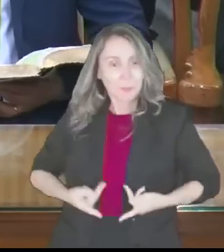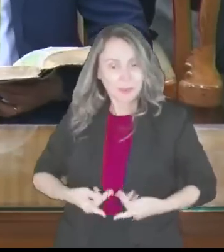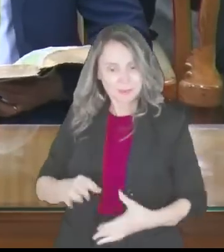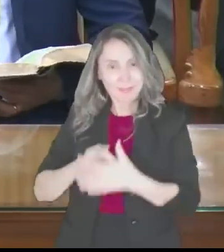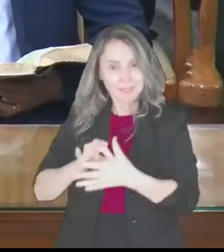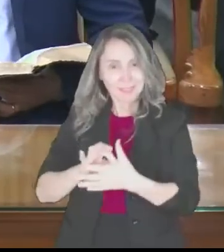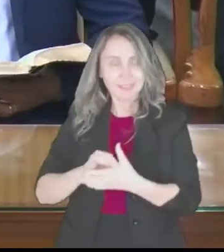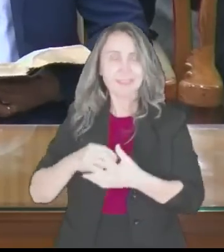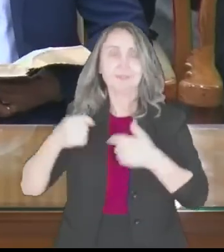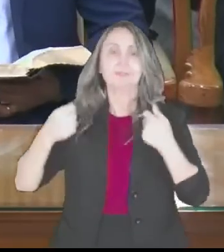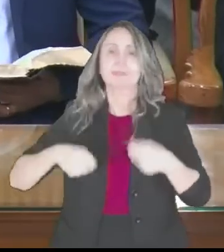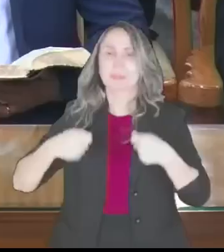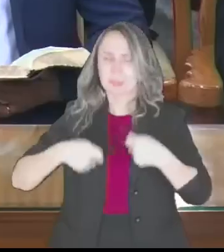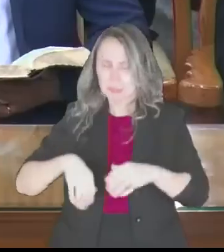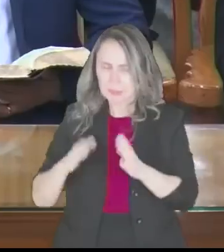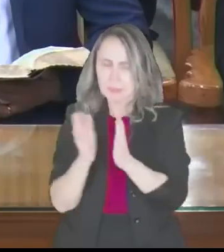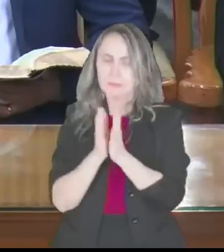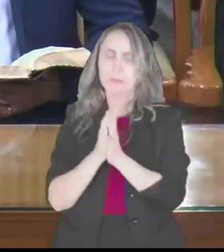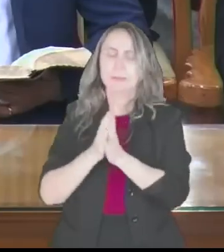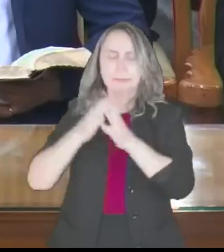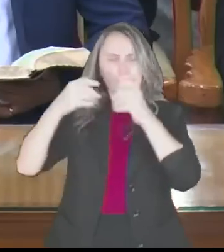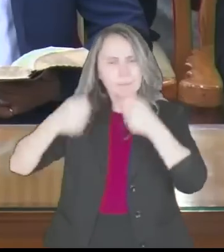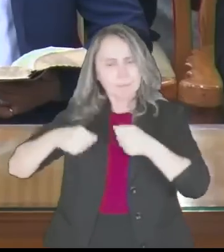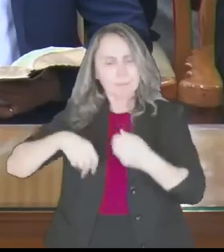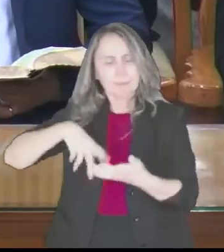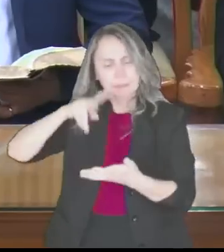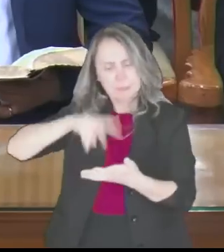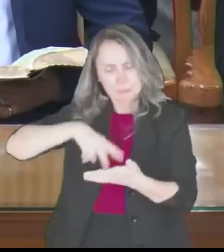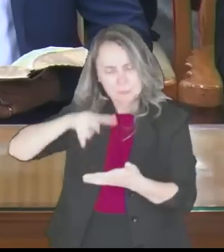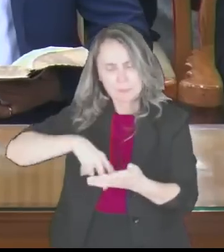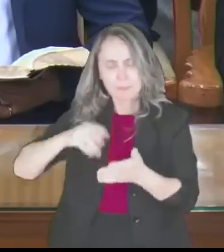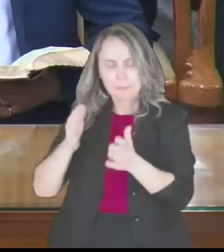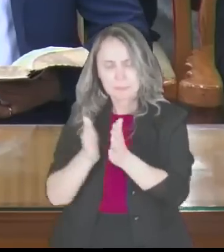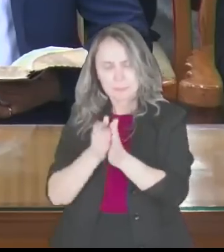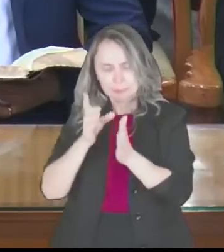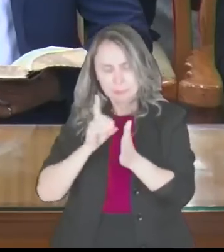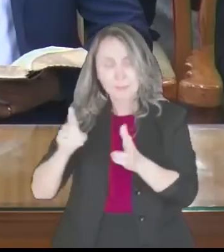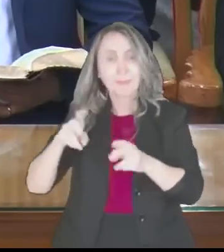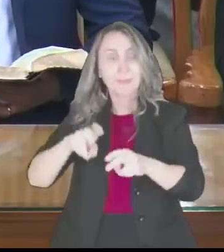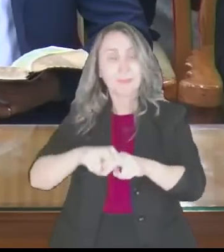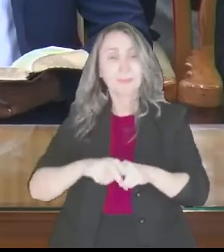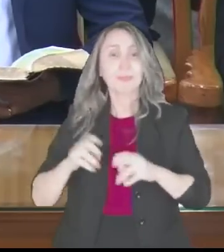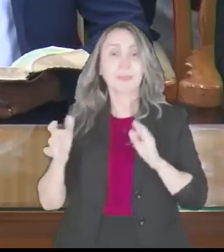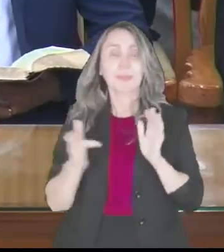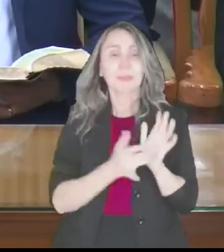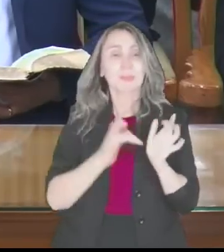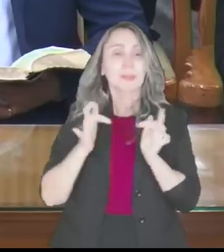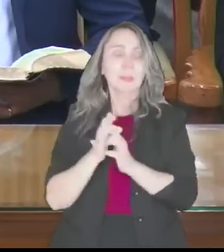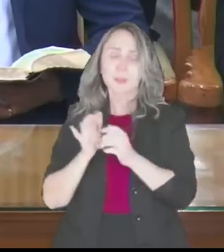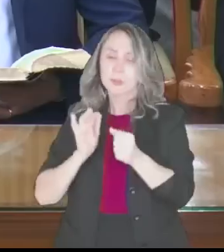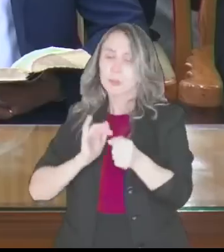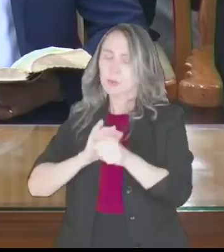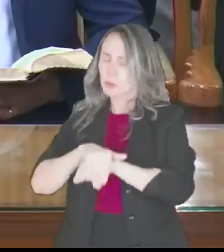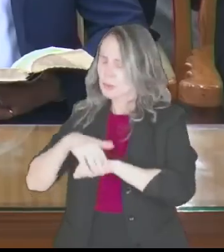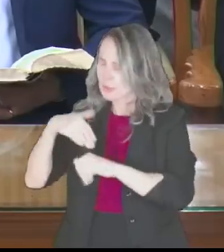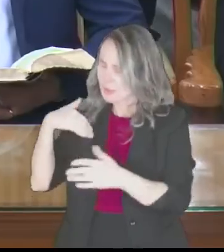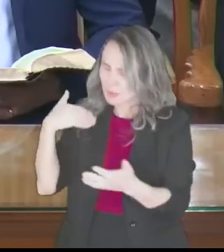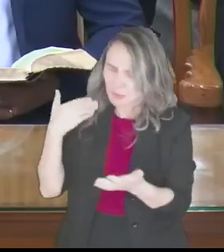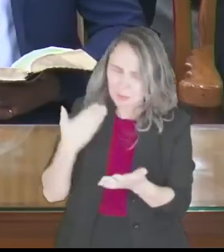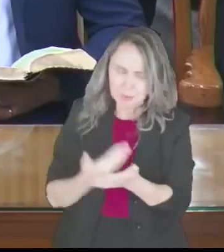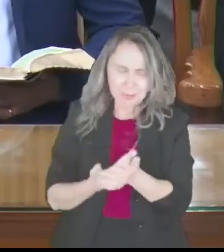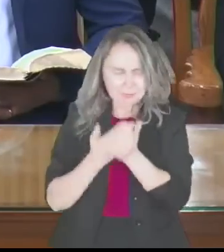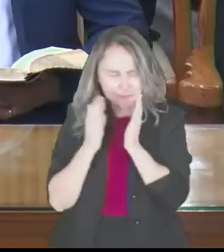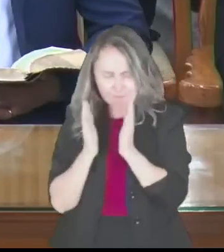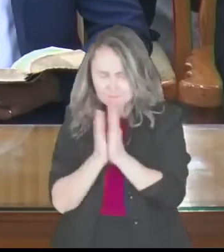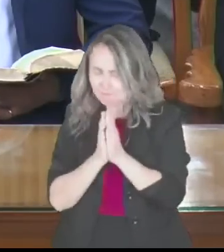aprender. Por isso que Jesus passava noites em oração. Jesus subia um monte